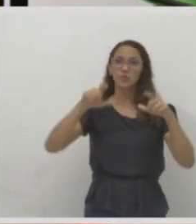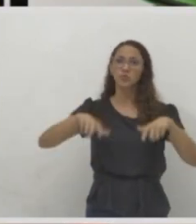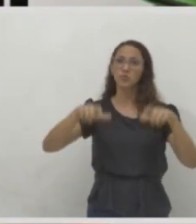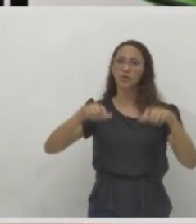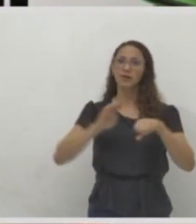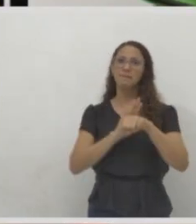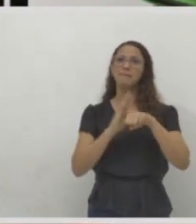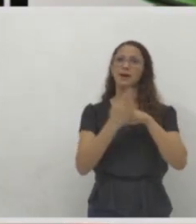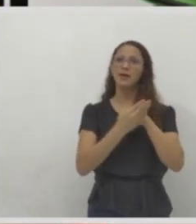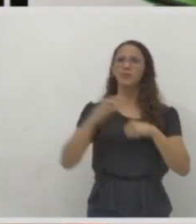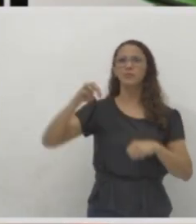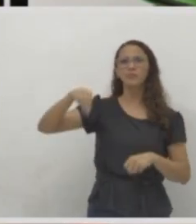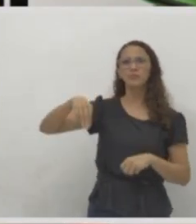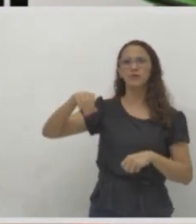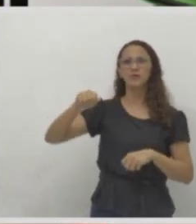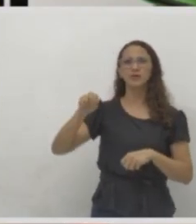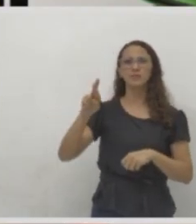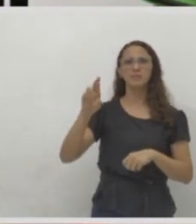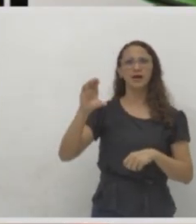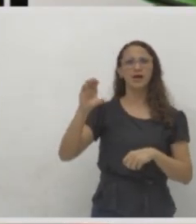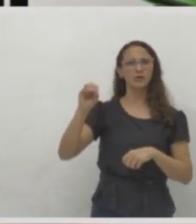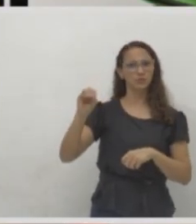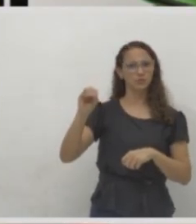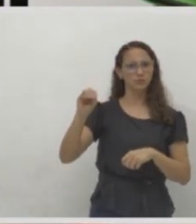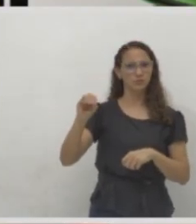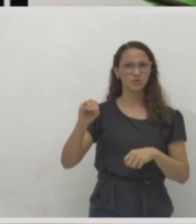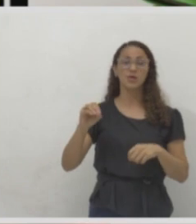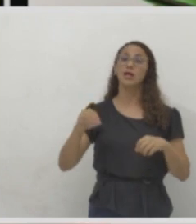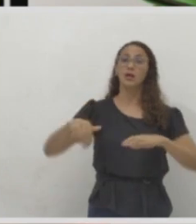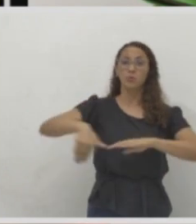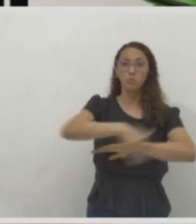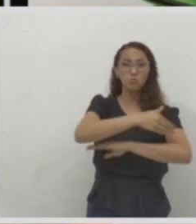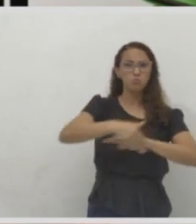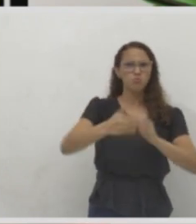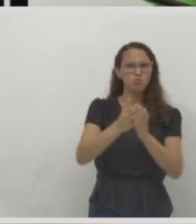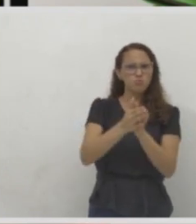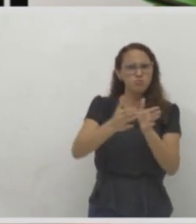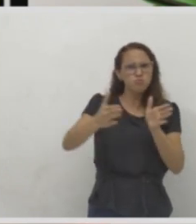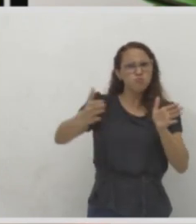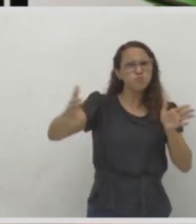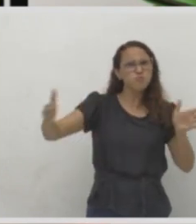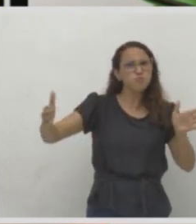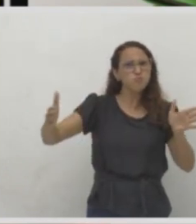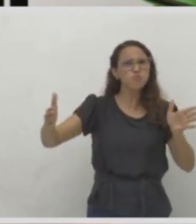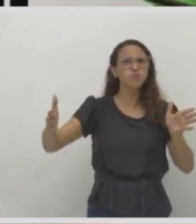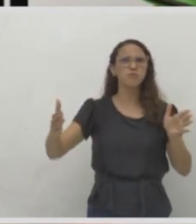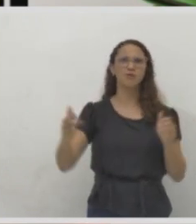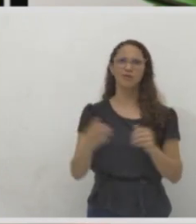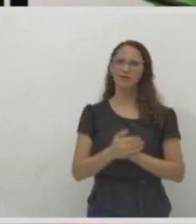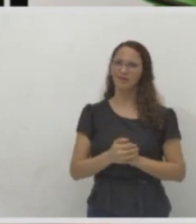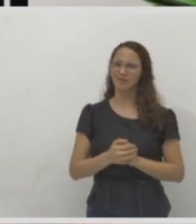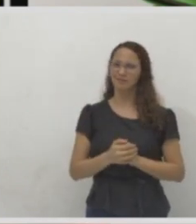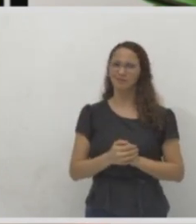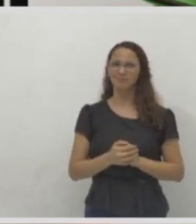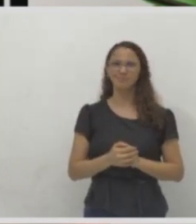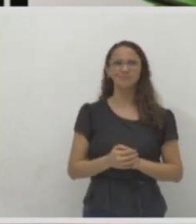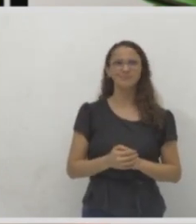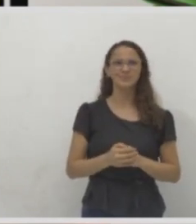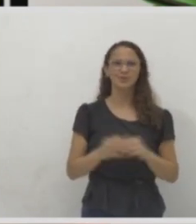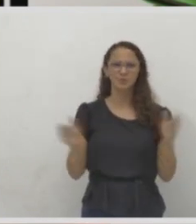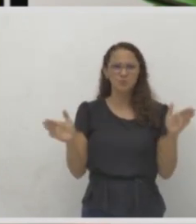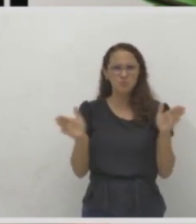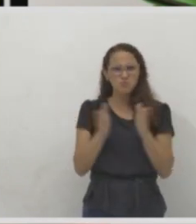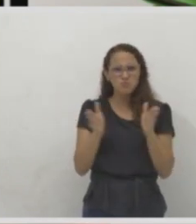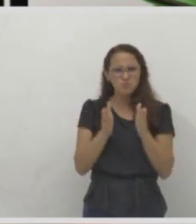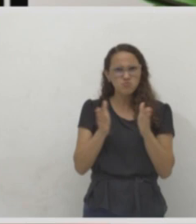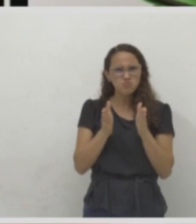né? As avenidas bem largas, tá? Sem cortiços, sem ruas